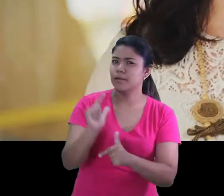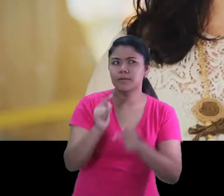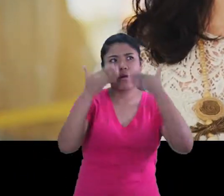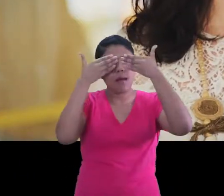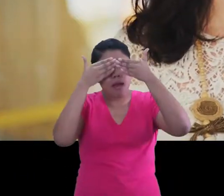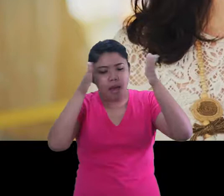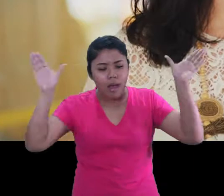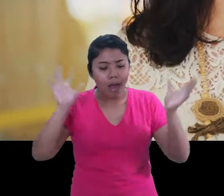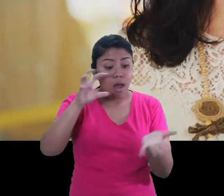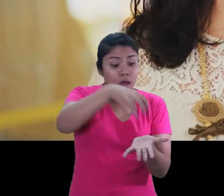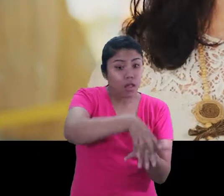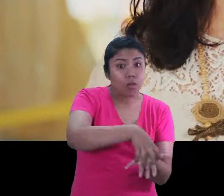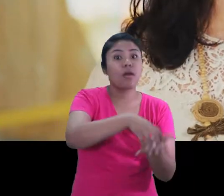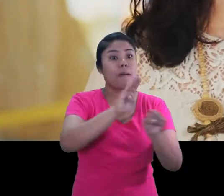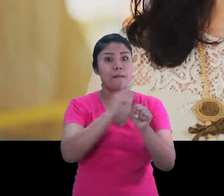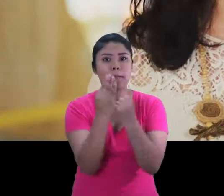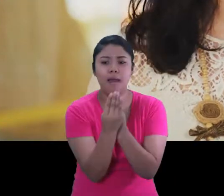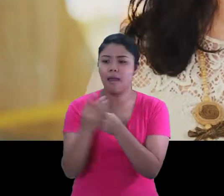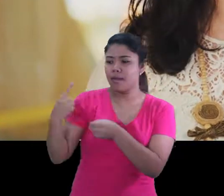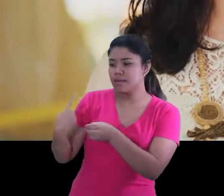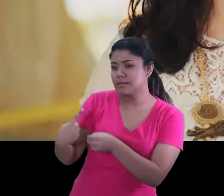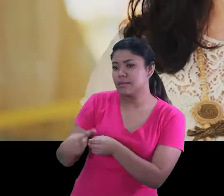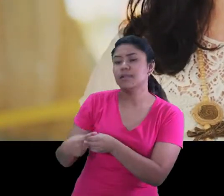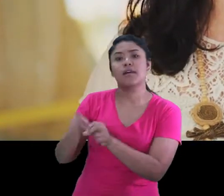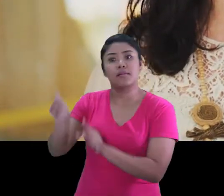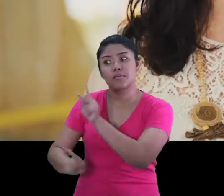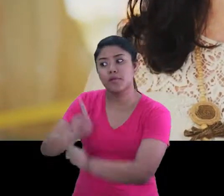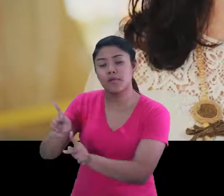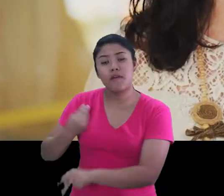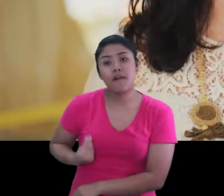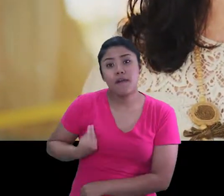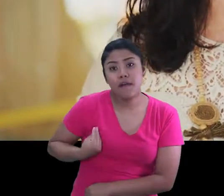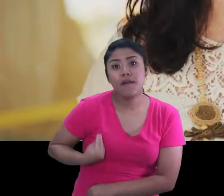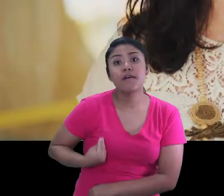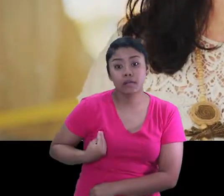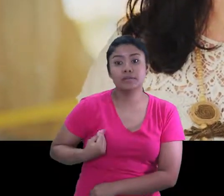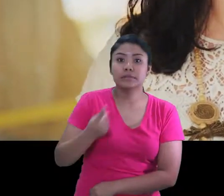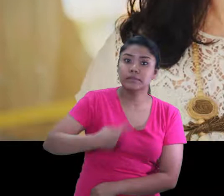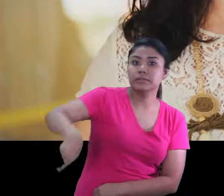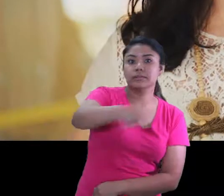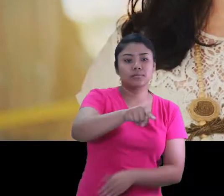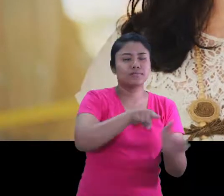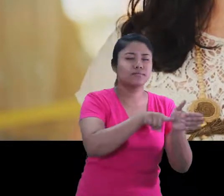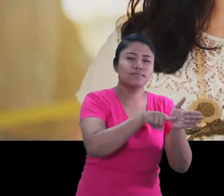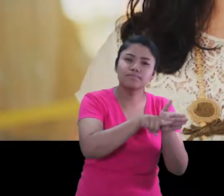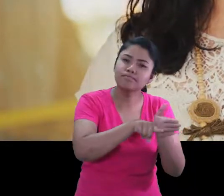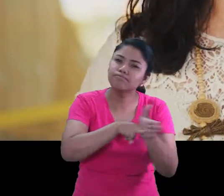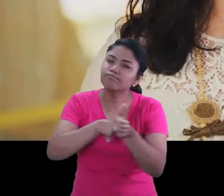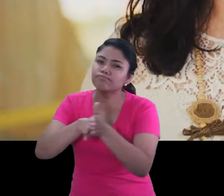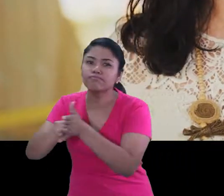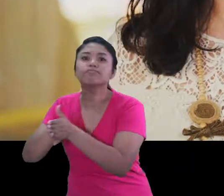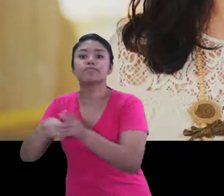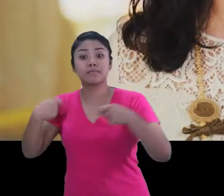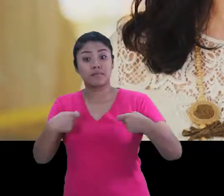muros da escola para olhar esse território, esse bairro, essa cidade, essas pessoas que ali habitam, tem sido um